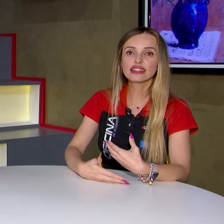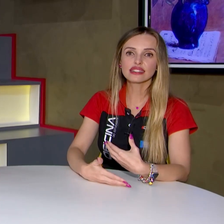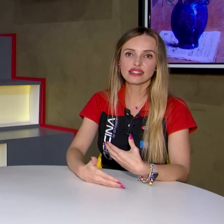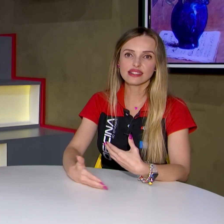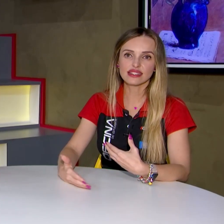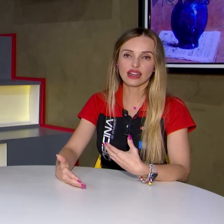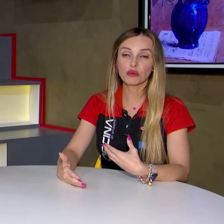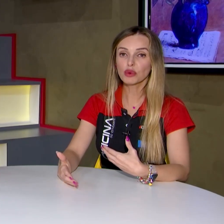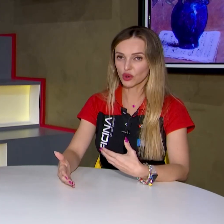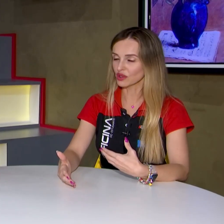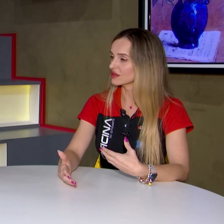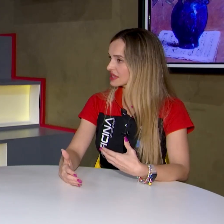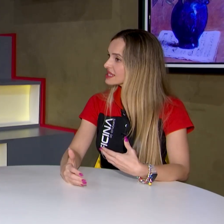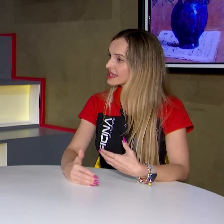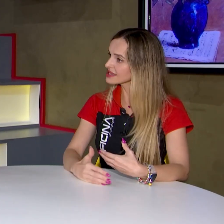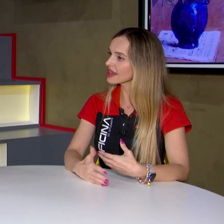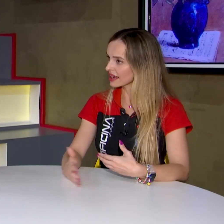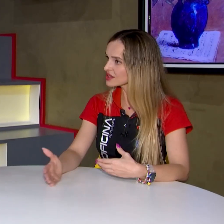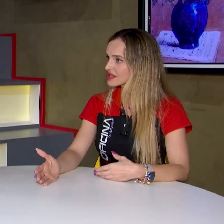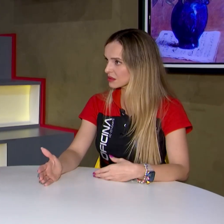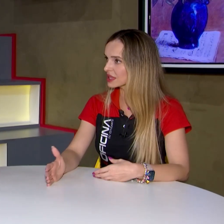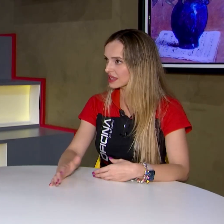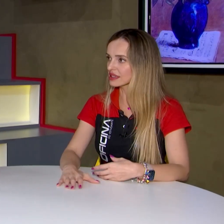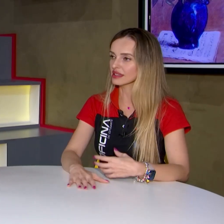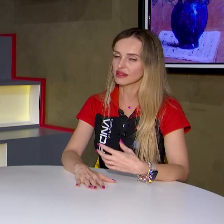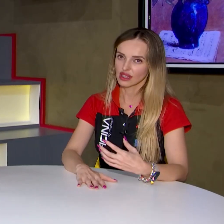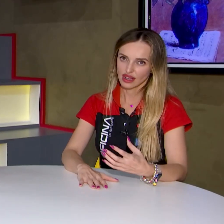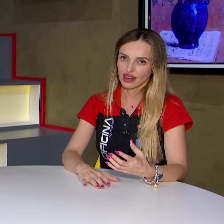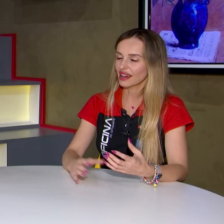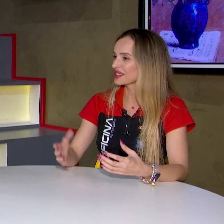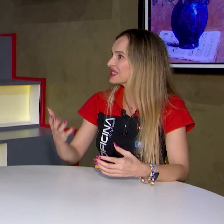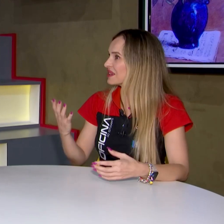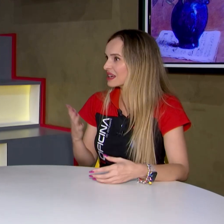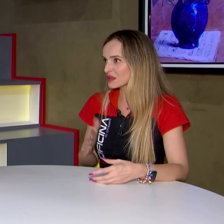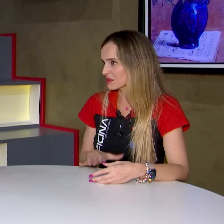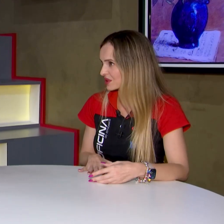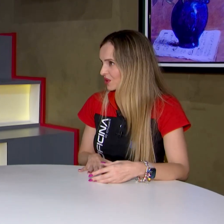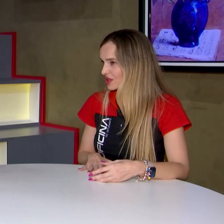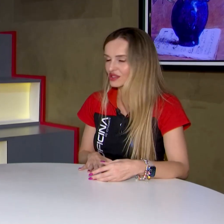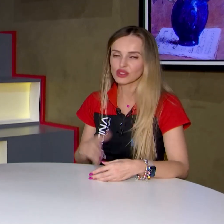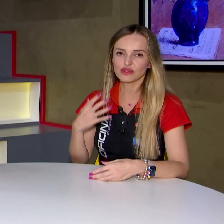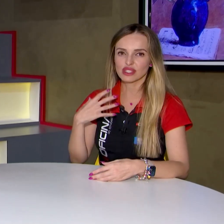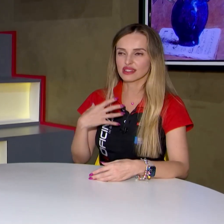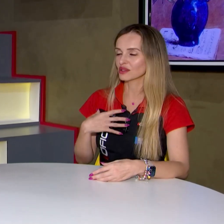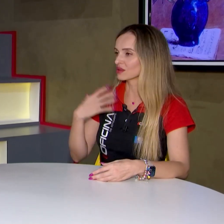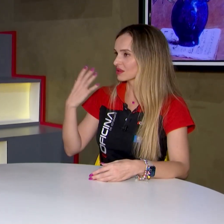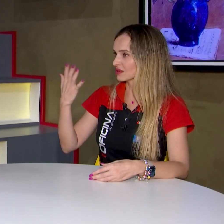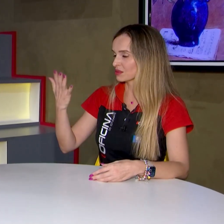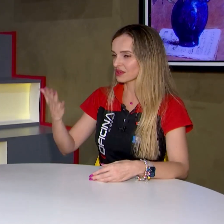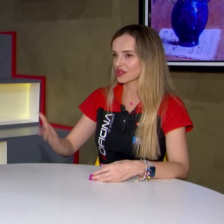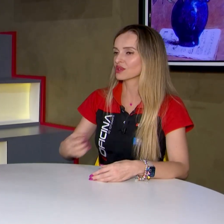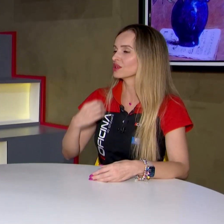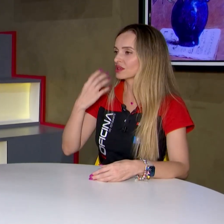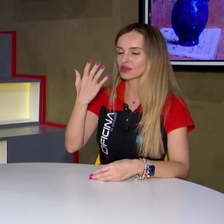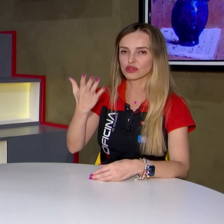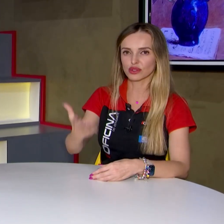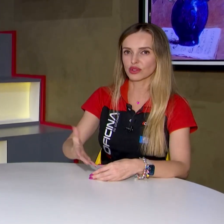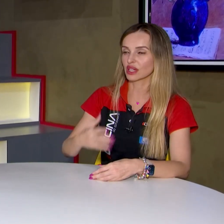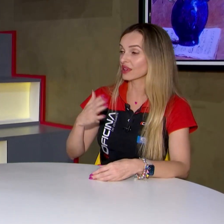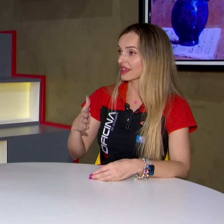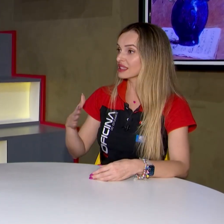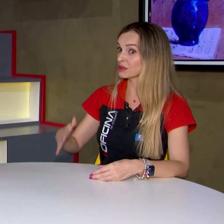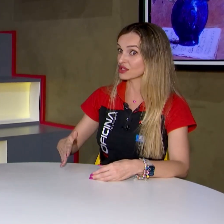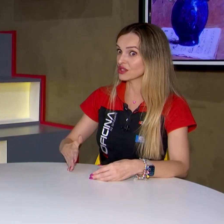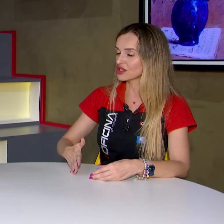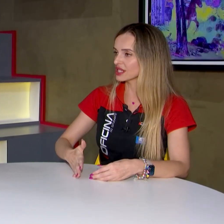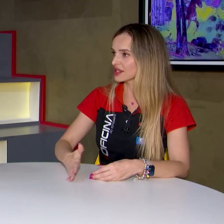você tenha esse apoio. Existem sites também que, claro, que não é a mesma coisa do que você ter um professor, um